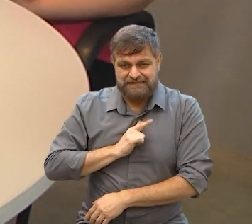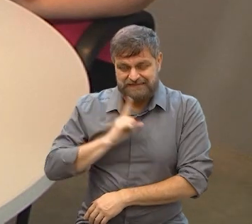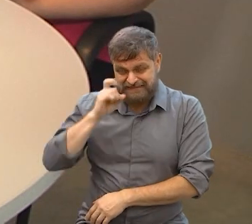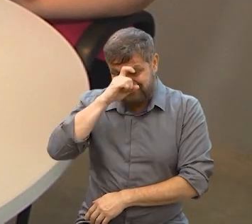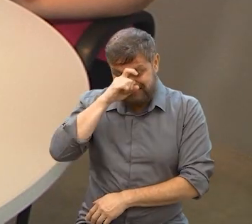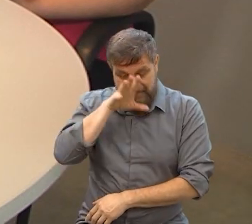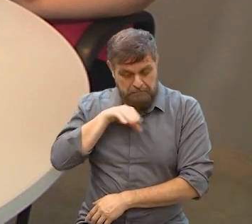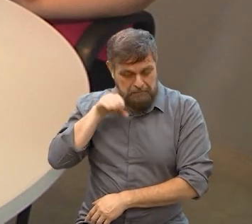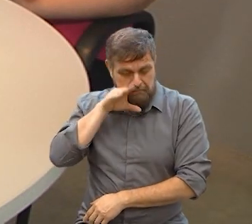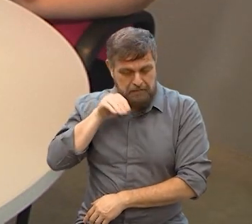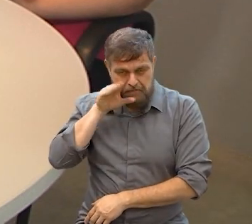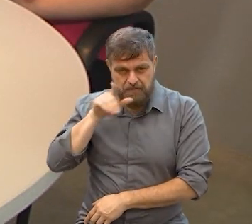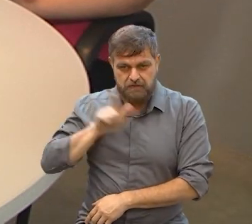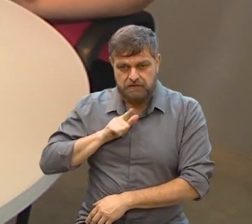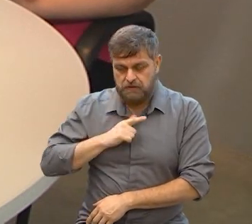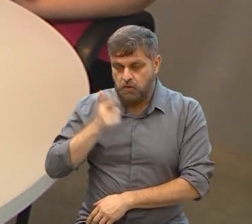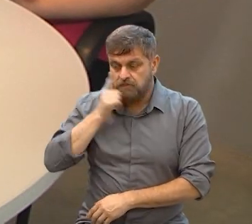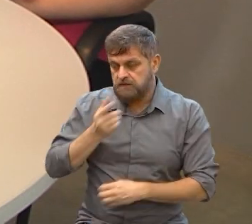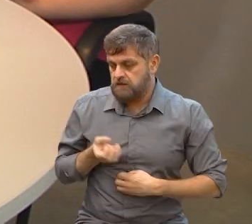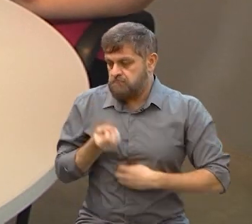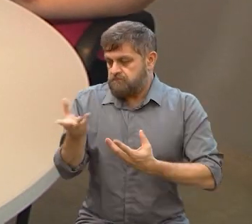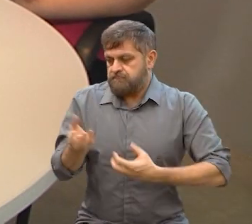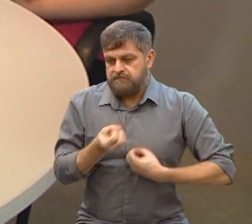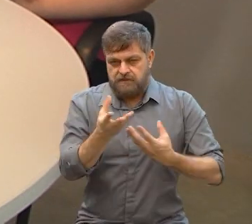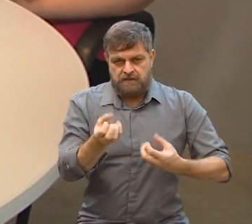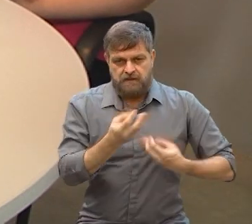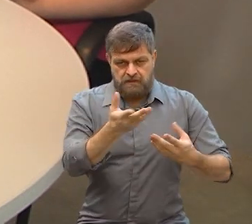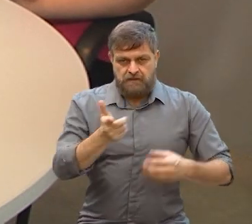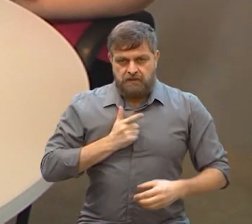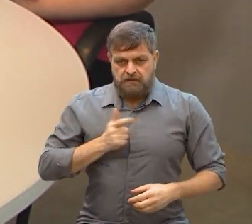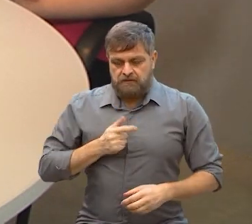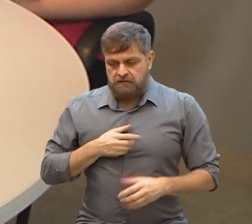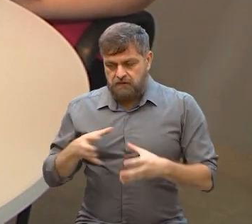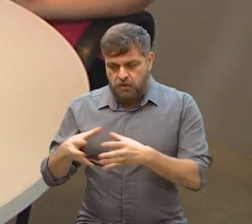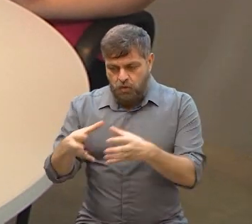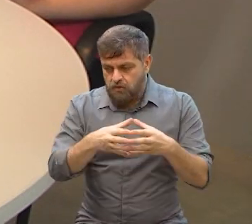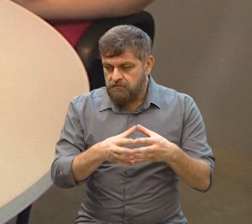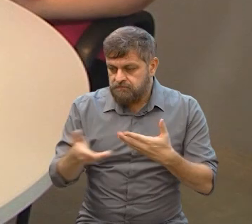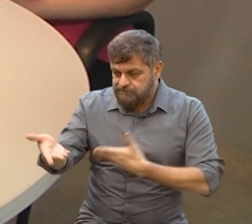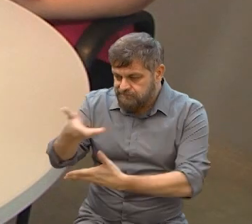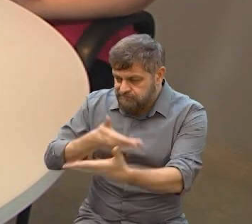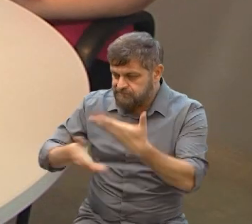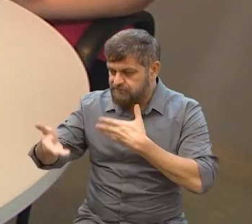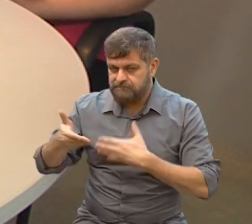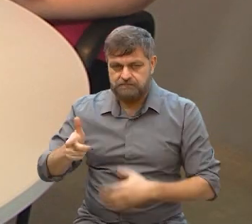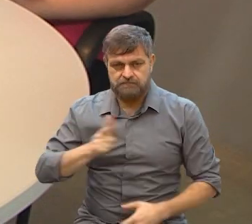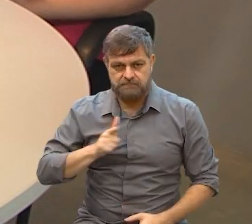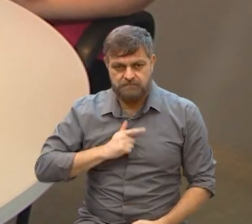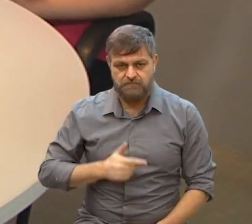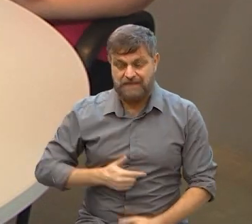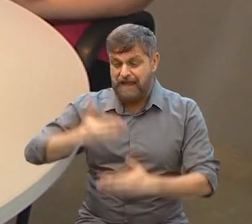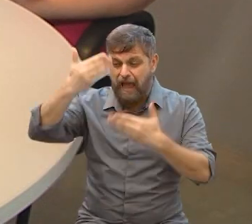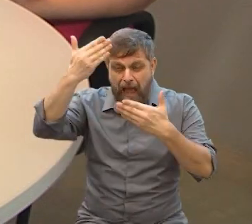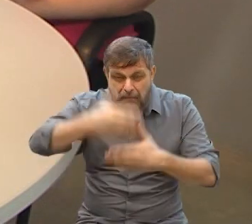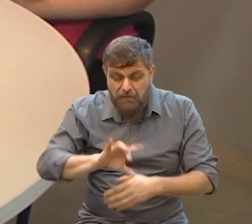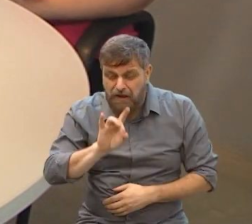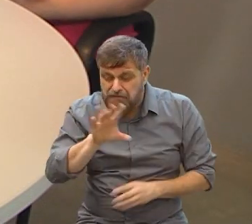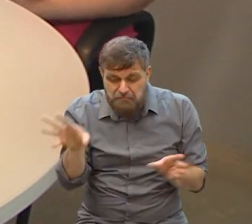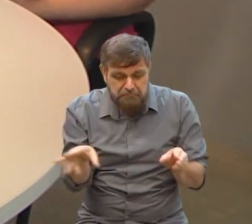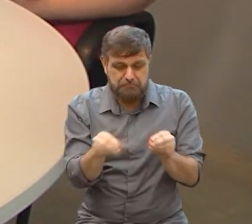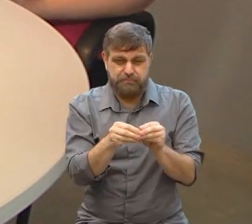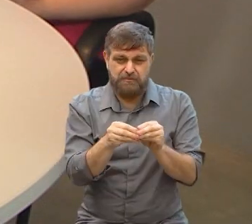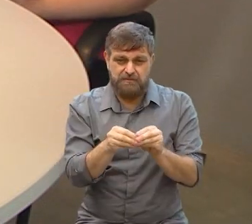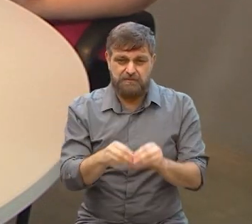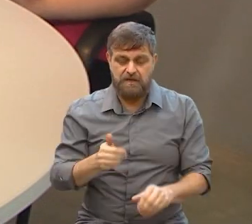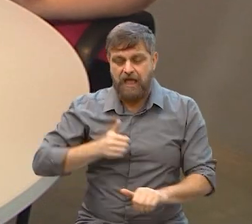oralidade, ele expressa. Acaba se expressando, né? Aprender a trabalhar a equidade da palavra, deixar o outro falar. É muito além de uma prova, né? Muito